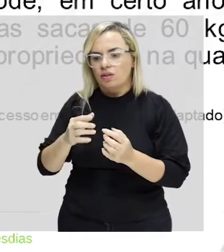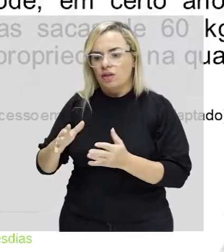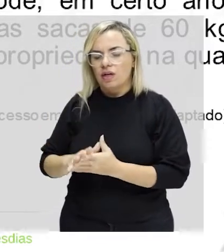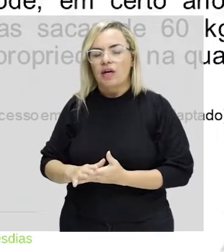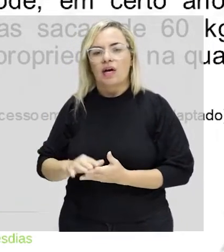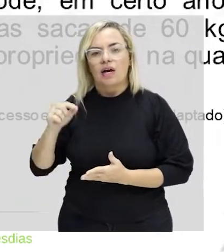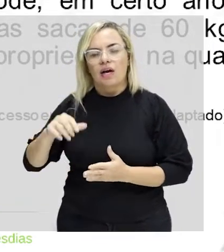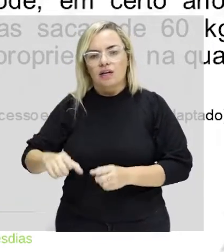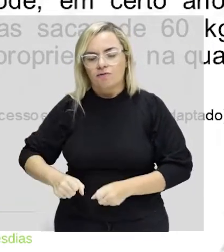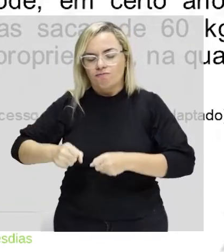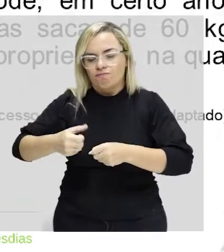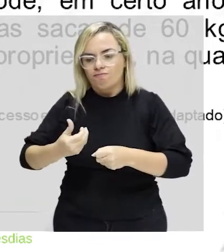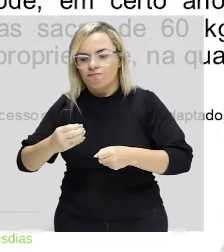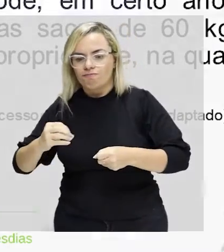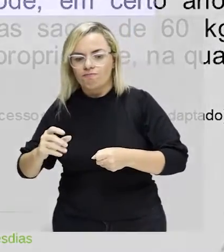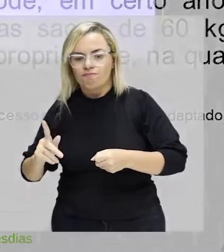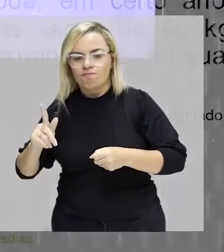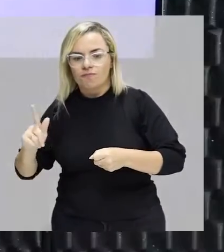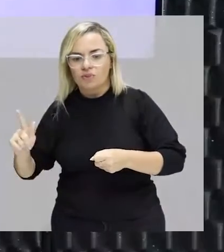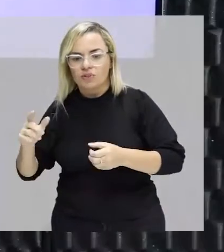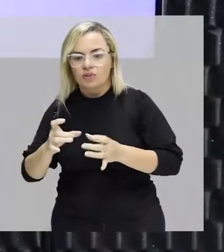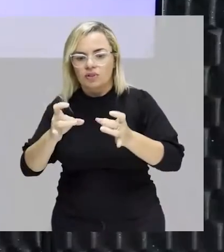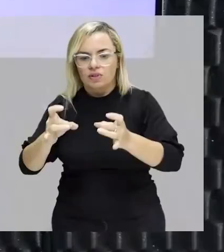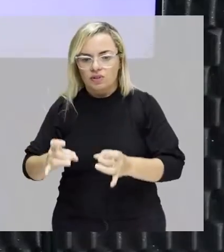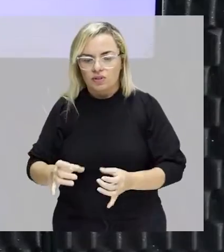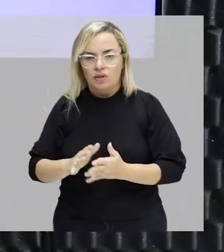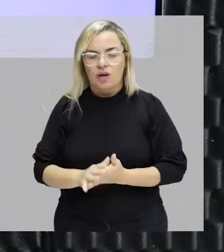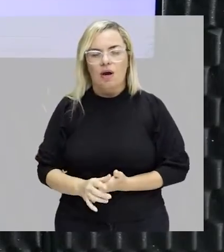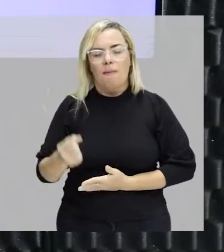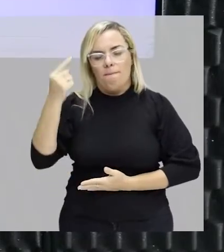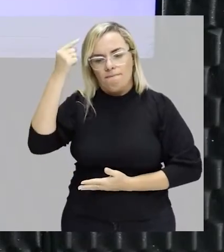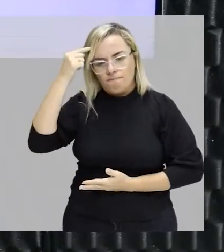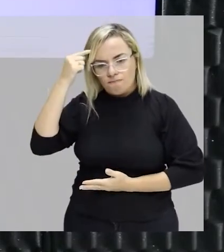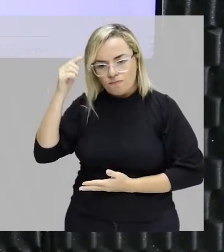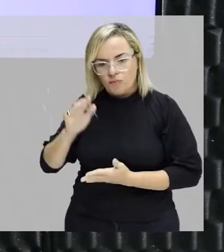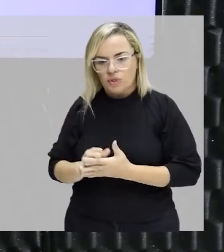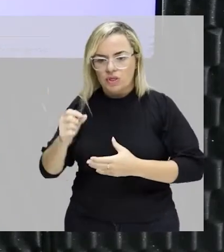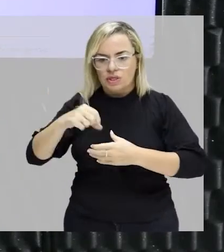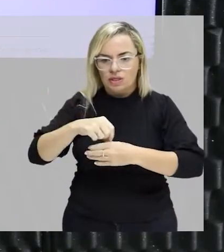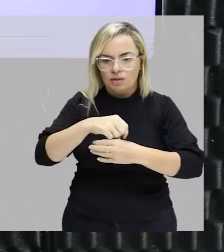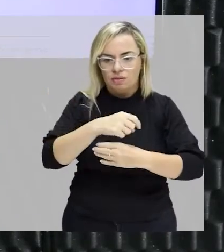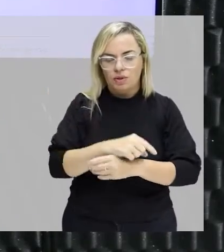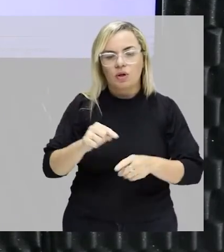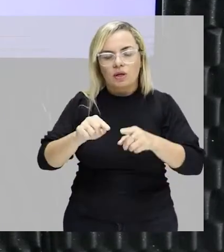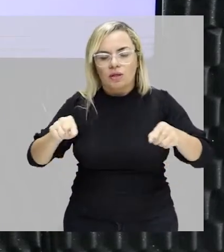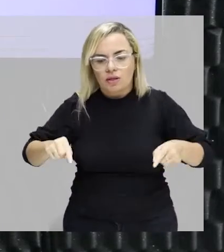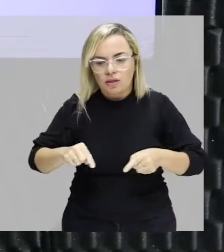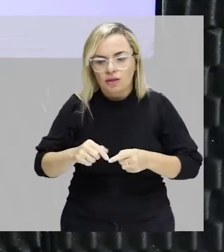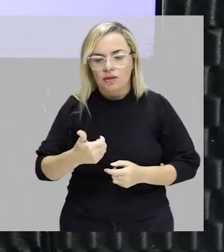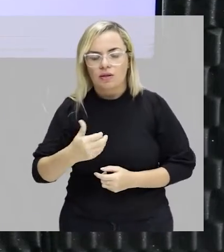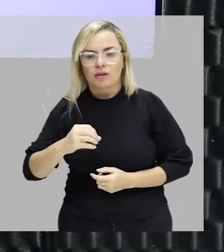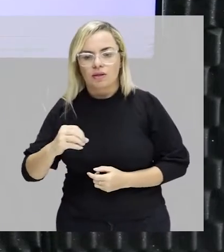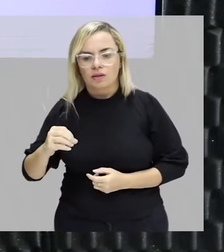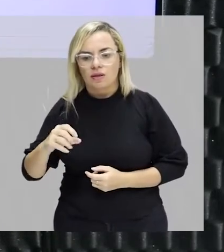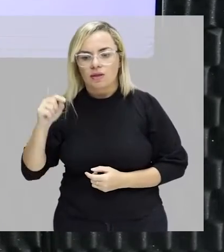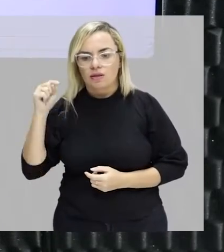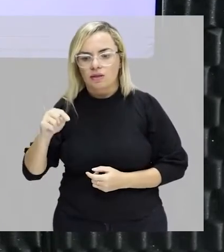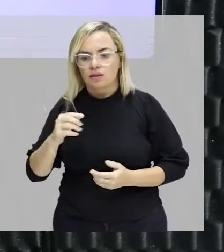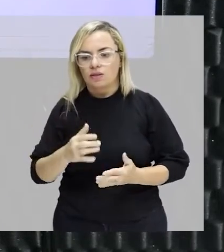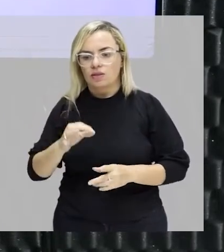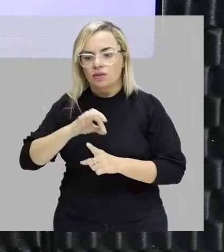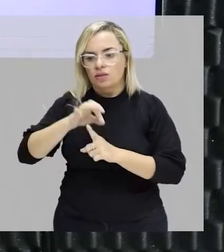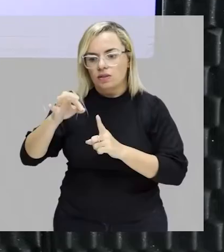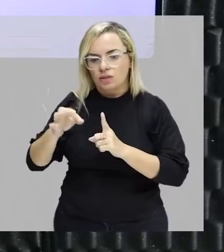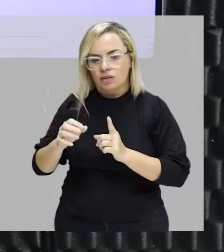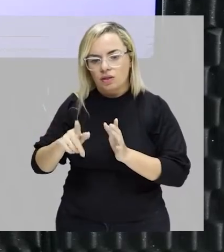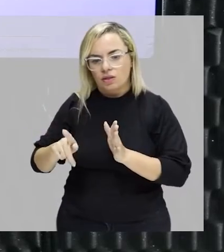vendidas. Suponha que ele plantou 10 hectares de soja em sua propriedade, na qual colheu X sacas de 60 quilos e todas